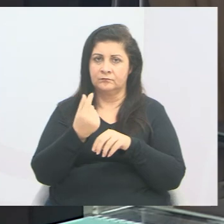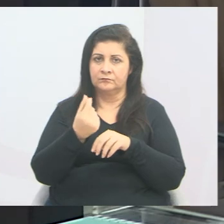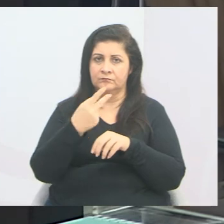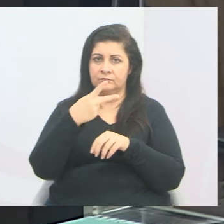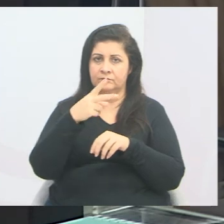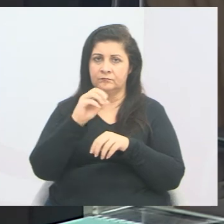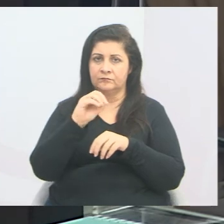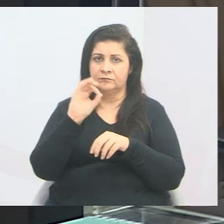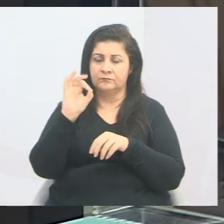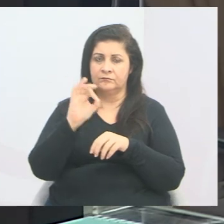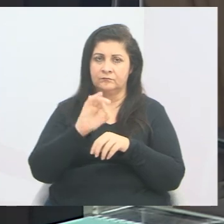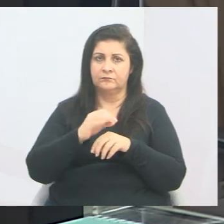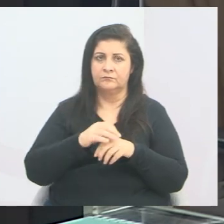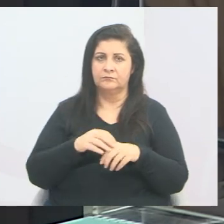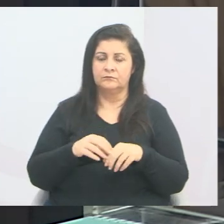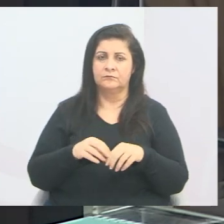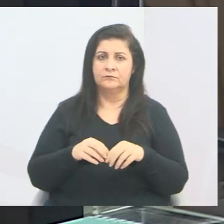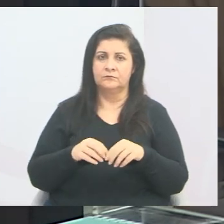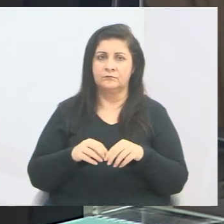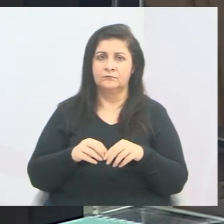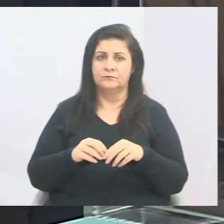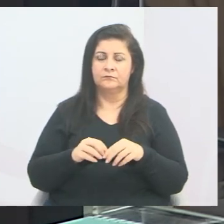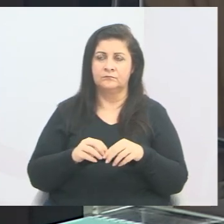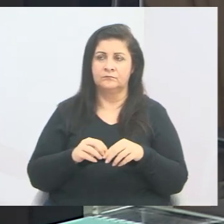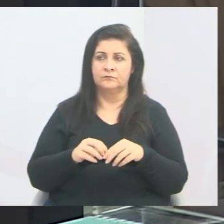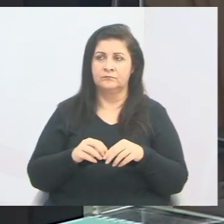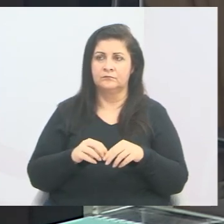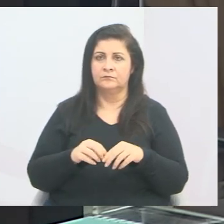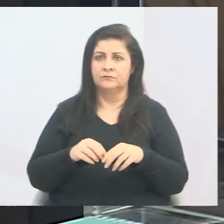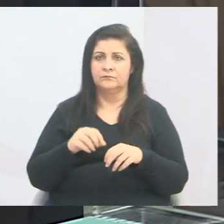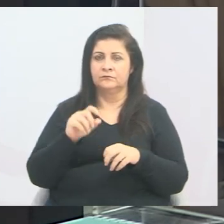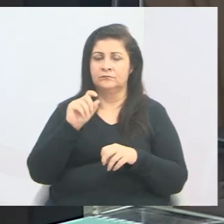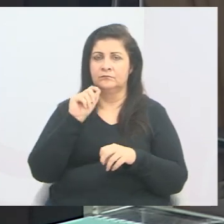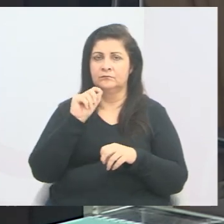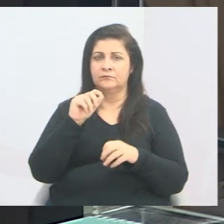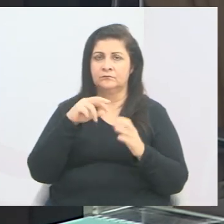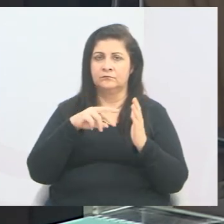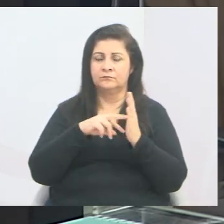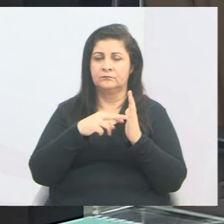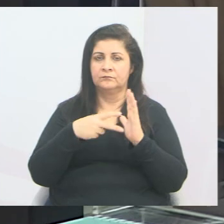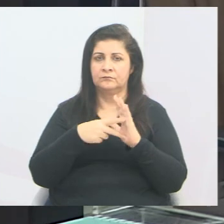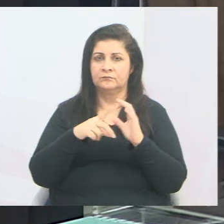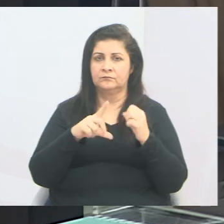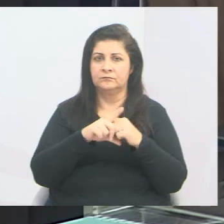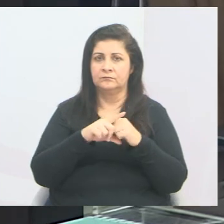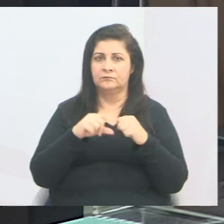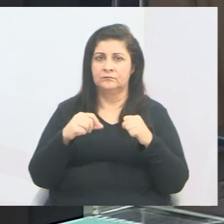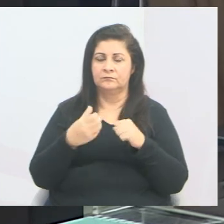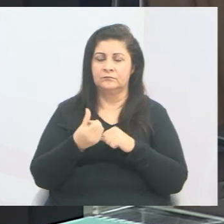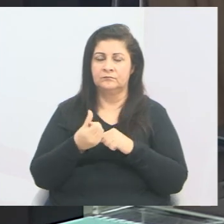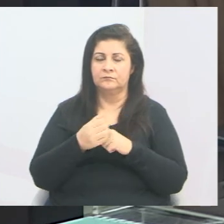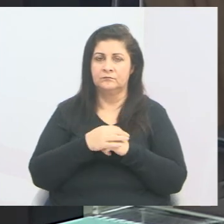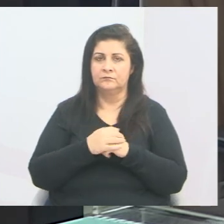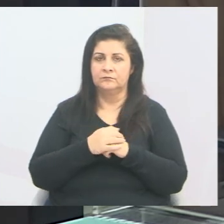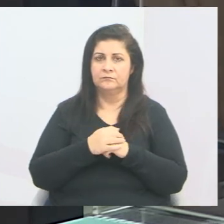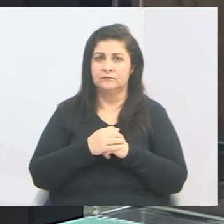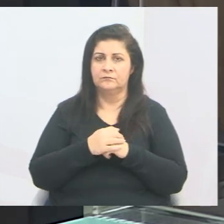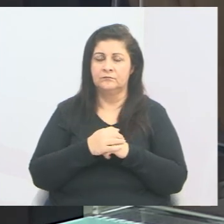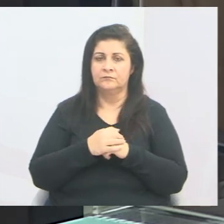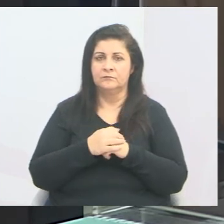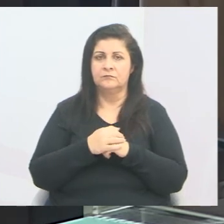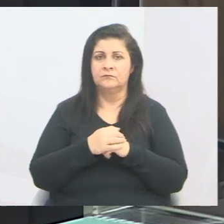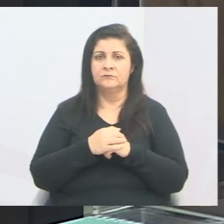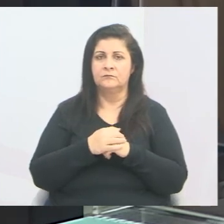Certo? O que é esse artigo 6º? É com referência ao